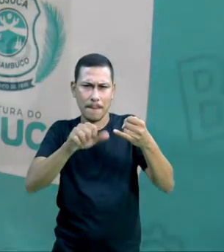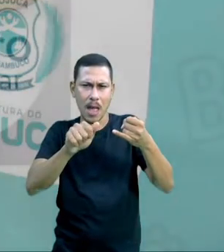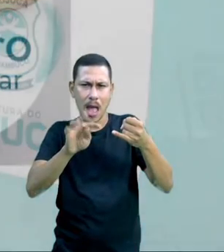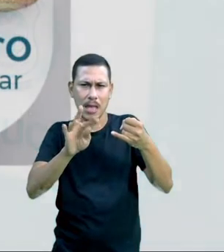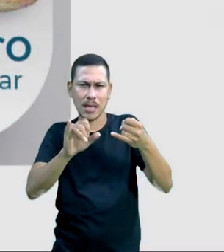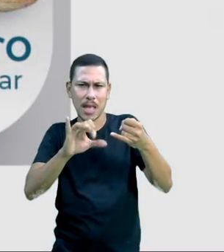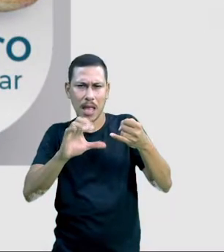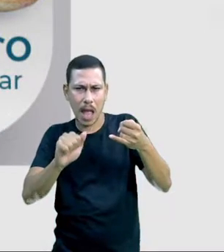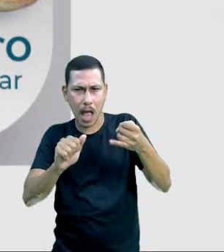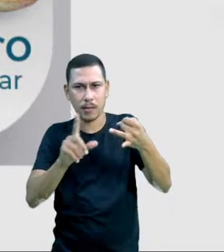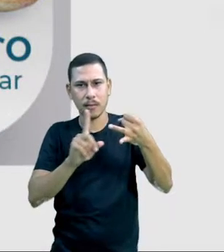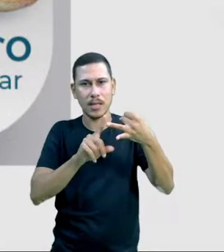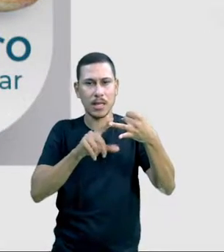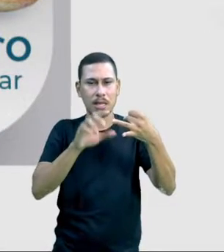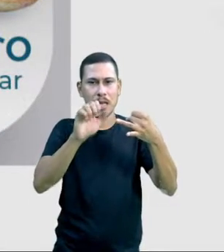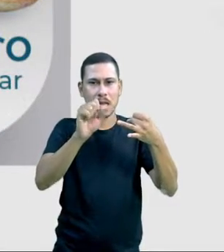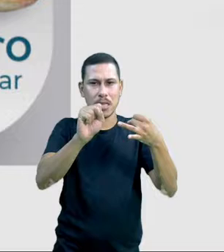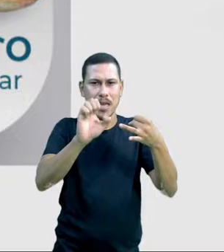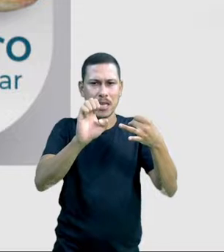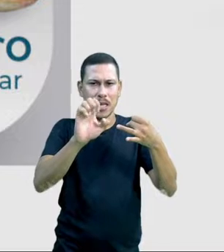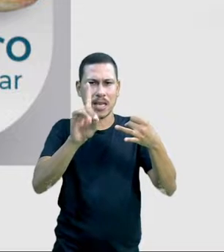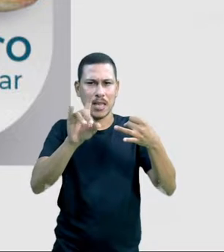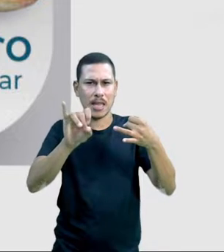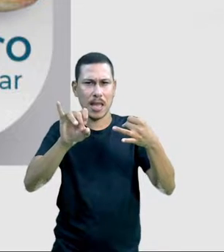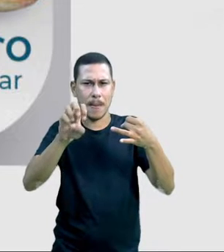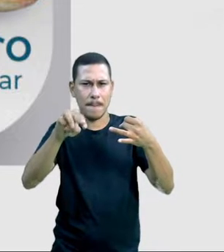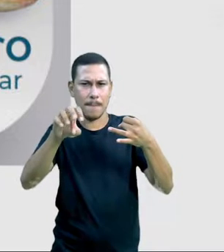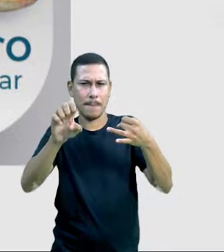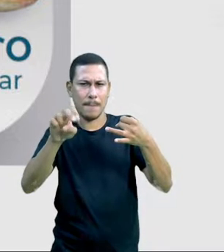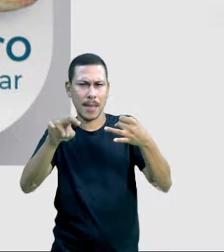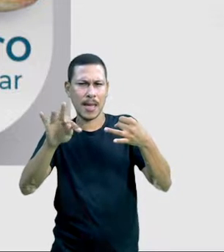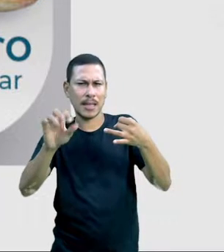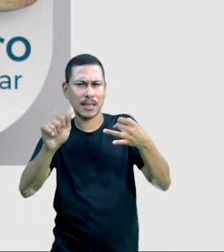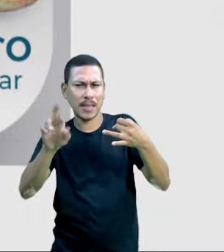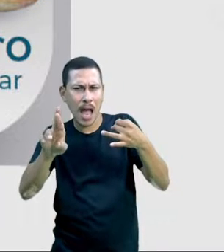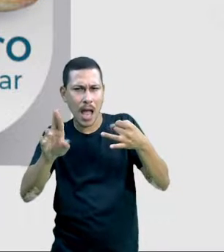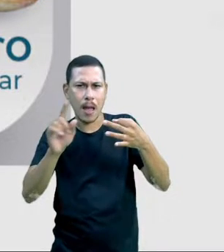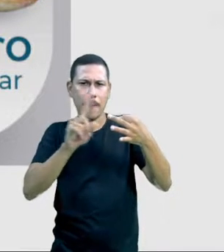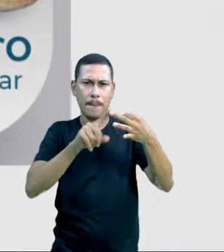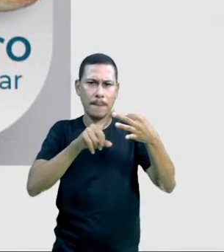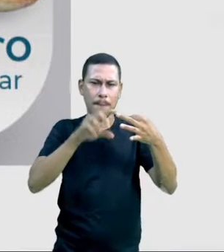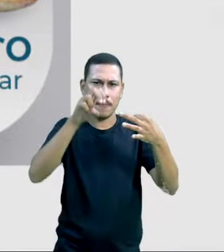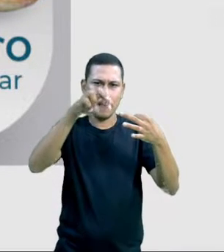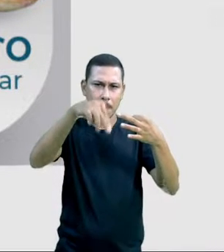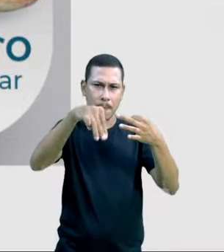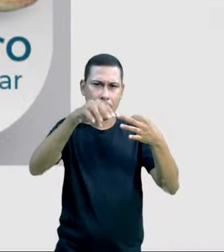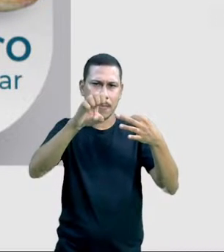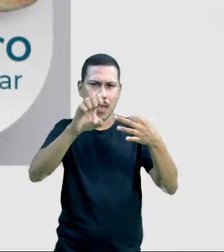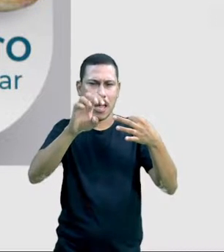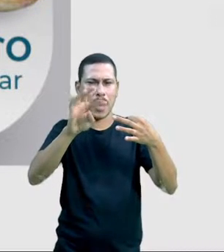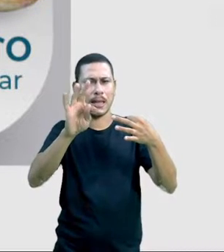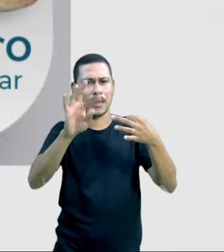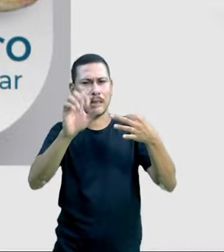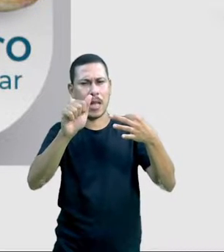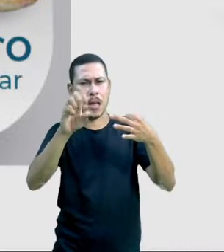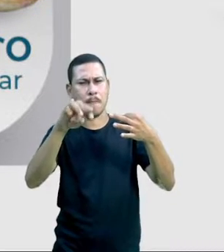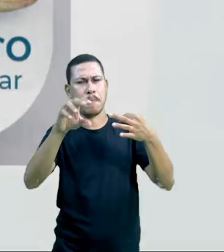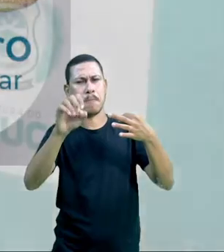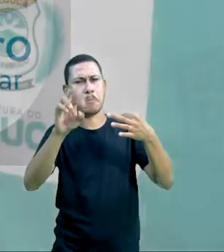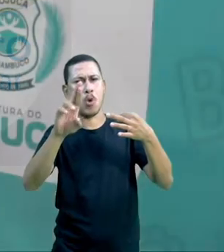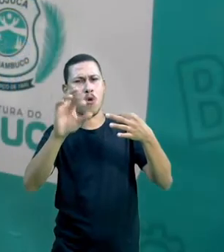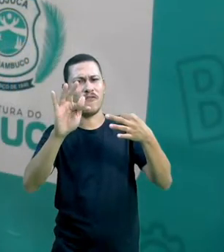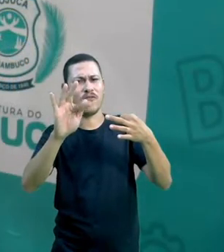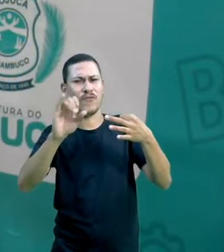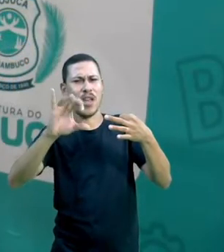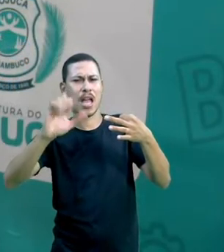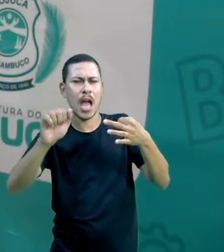uma rocha sedimentar e eu tenho uma rocha metamórfica. E agora a gente vai conhecer